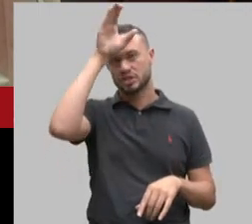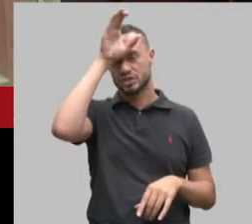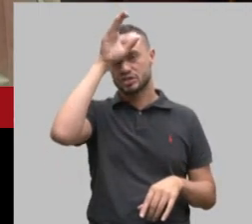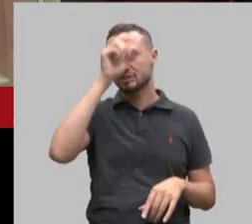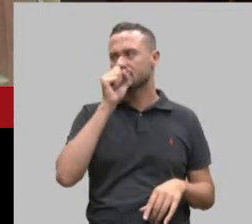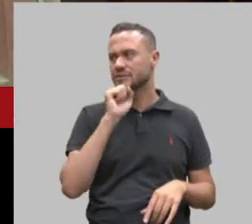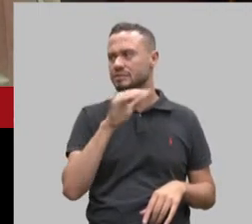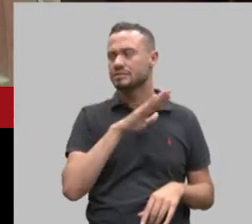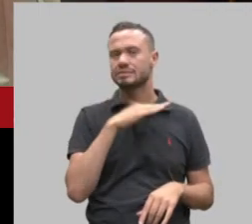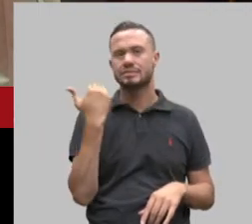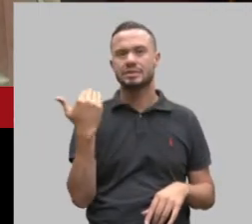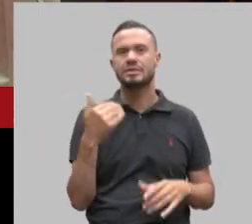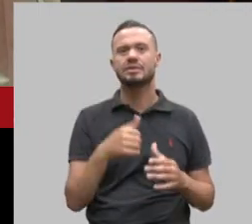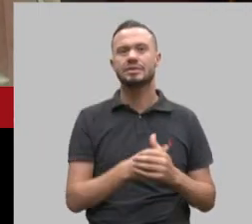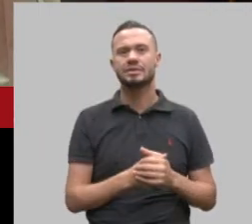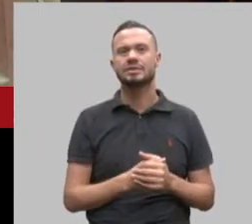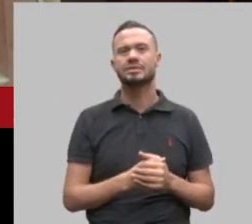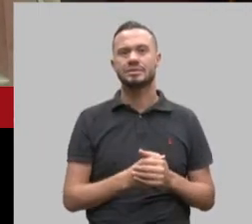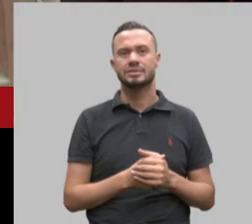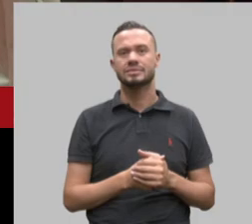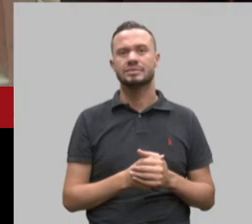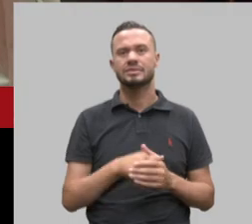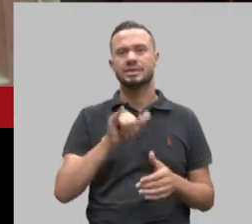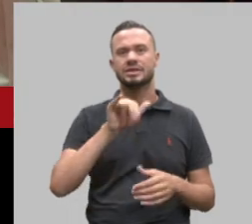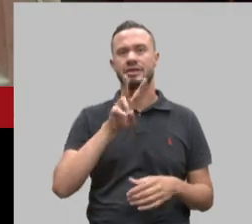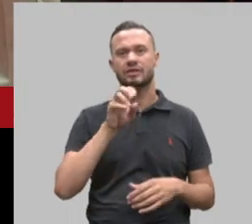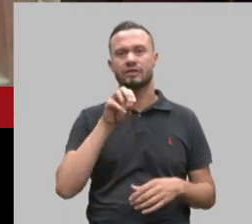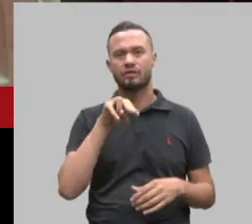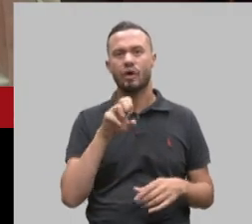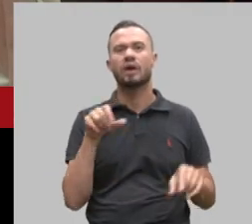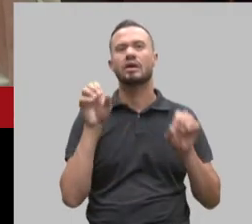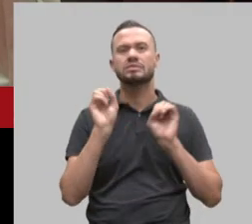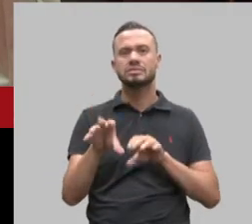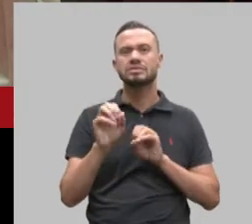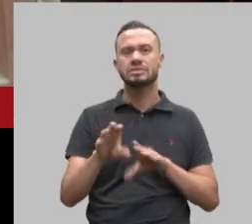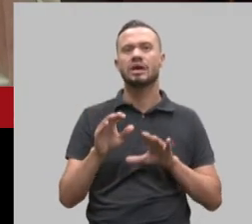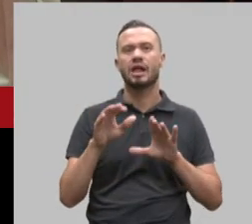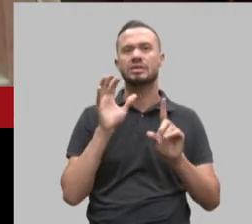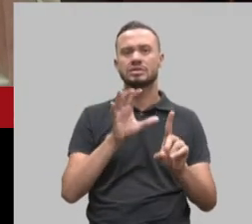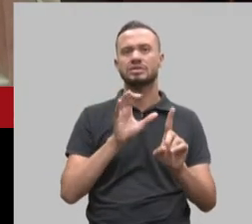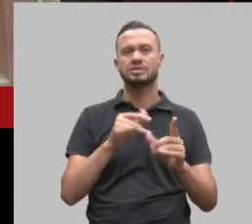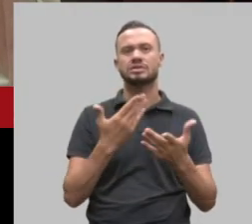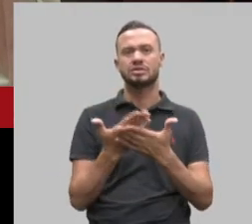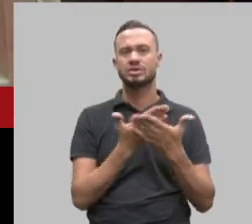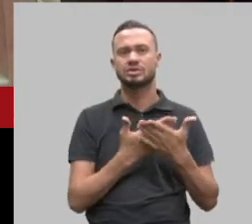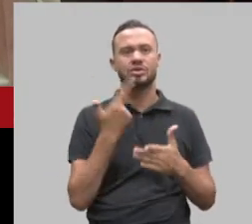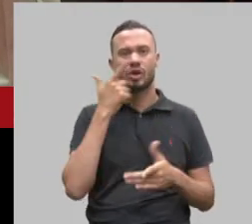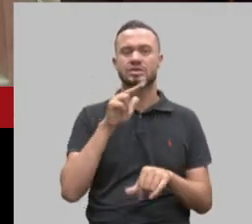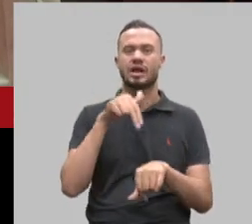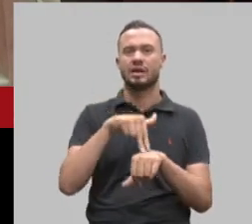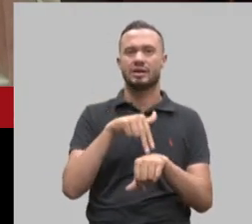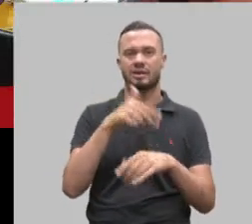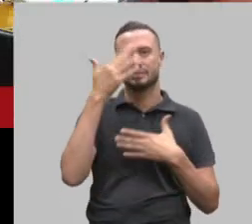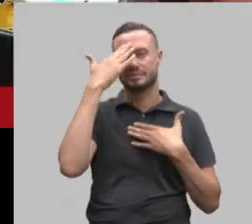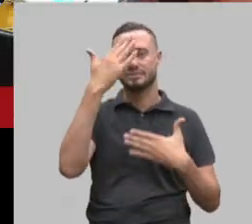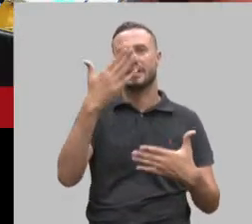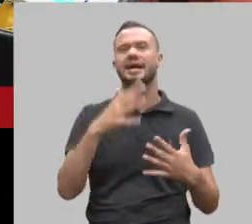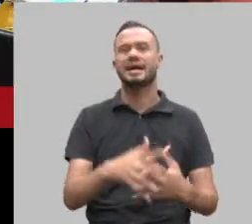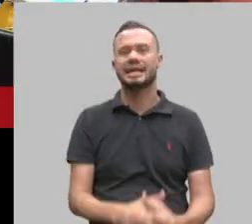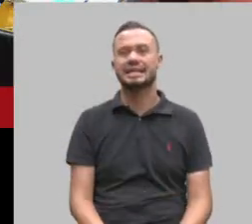entre nós Ivon e tag lenha educadoras incríveis que foram meu grande incentivo ao estudo e leitura sem elas eu não estaria aqui muito